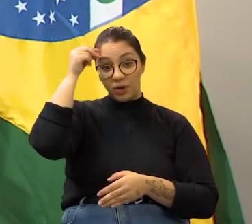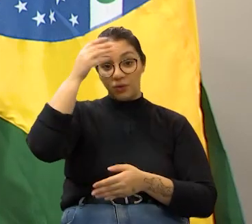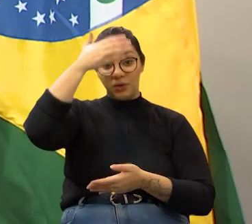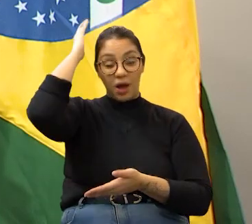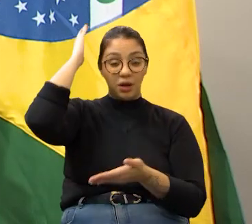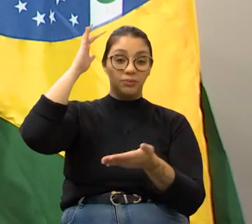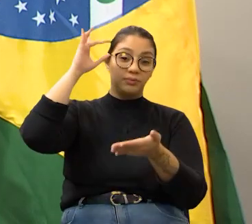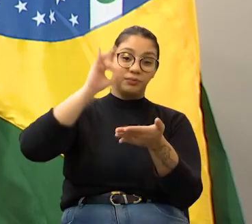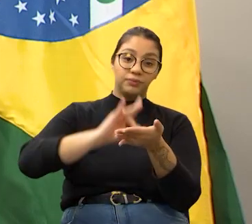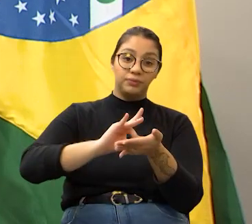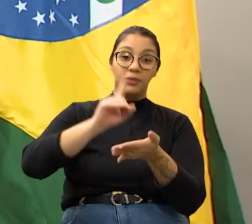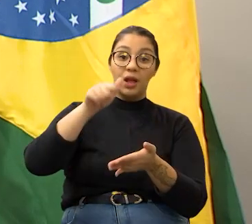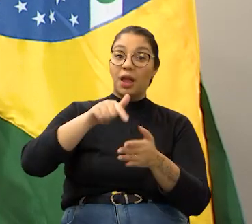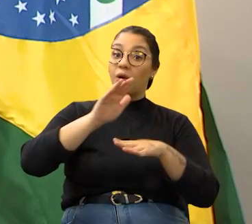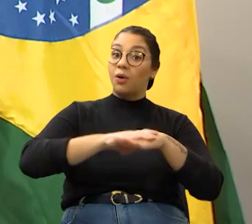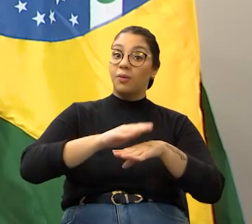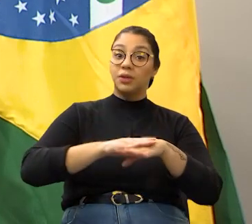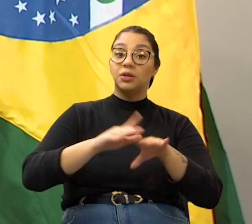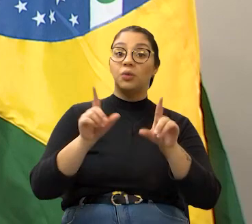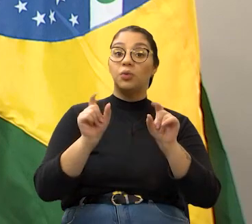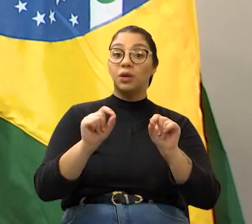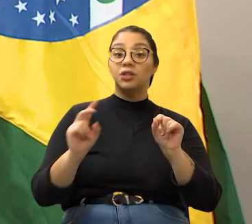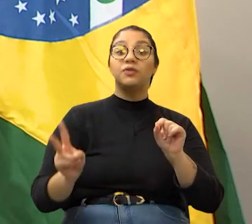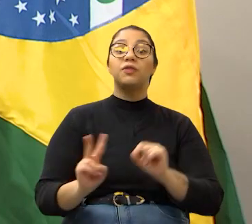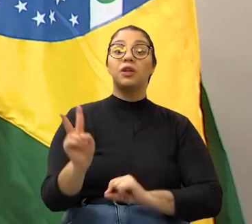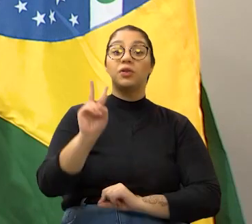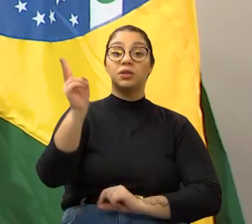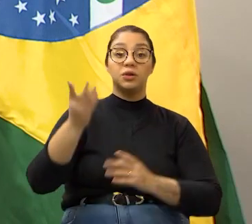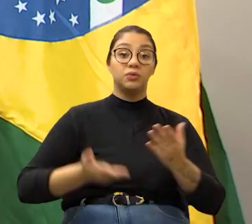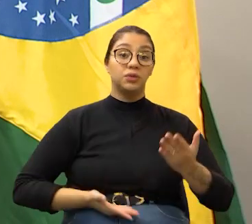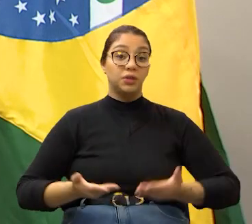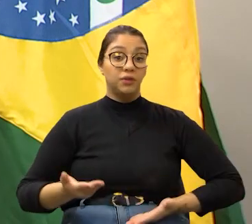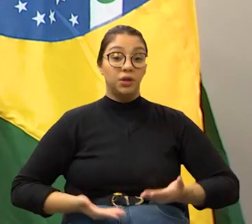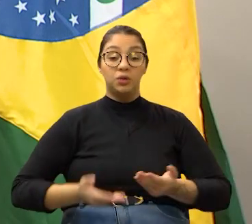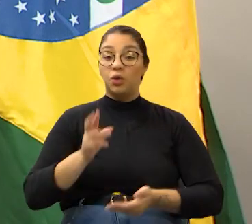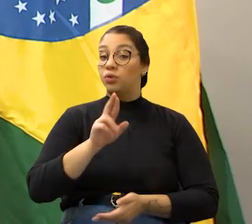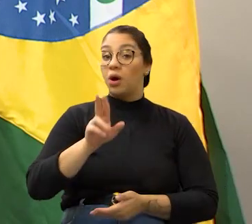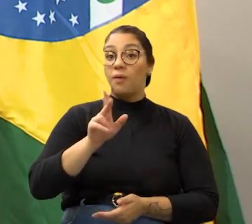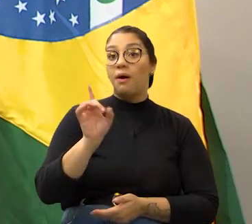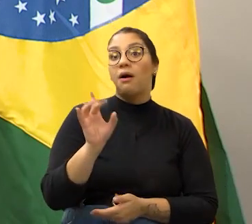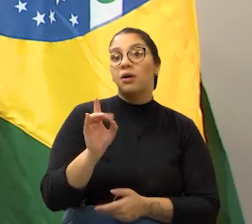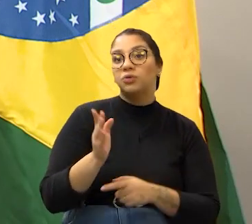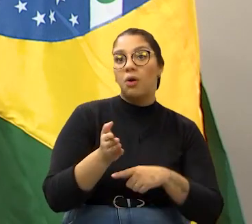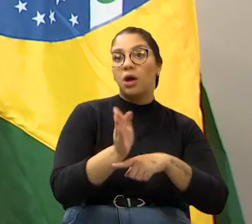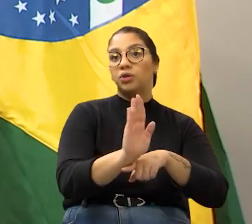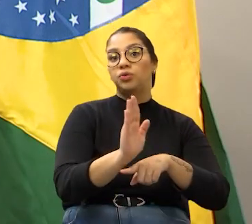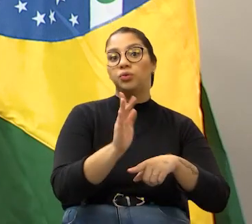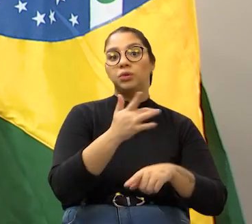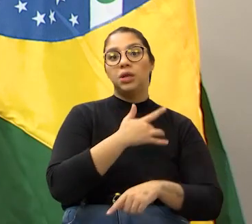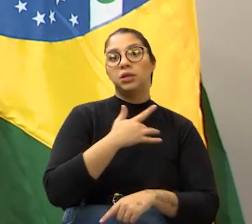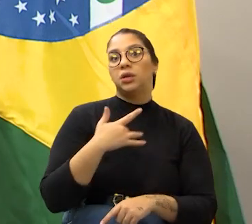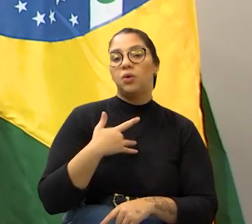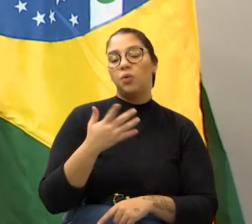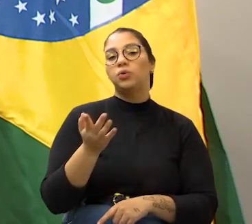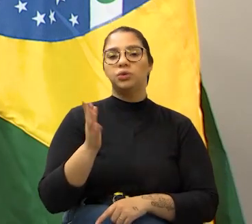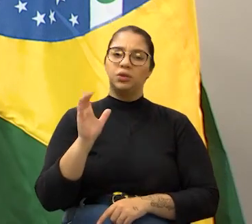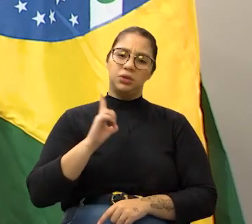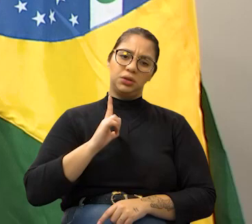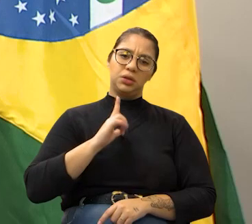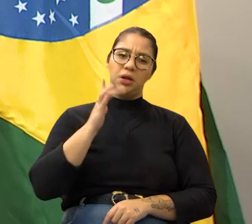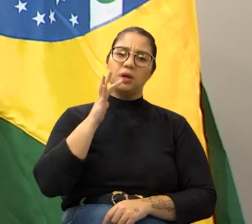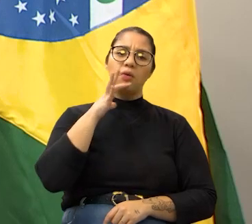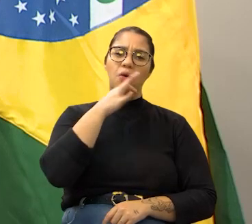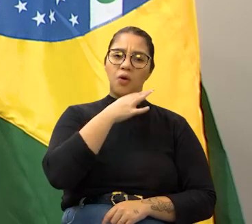sancionado pelo prefeito a lei. Eu acho que também é uma ação de valorização do servidor. Não só ajuda na questão da saúde,